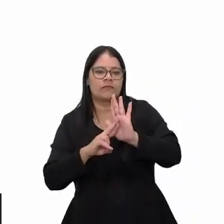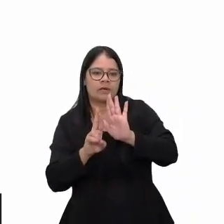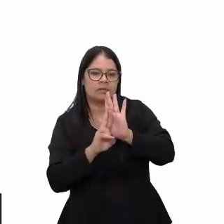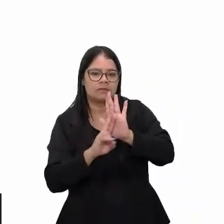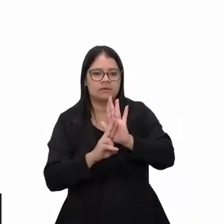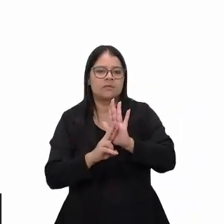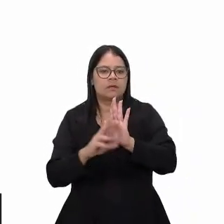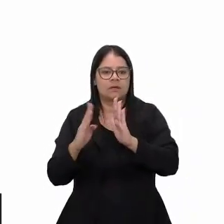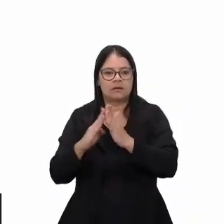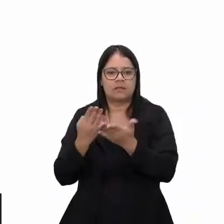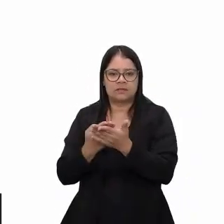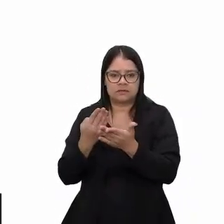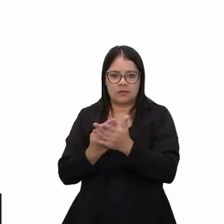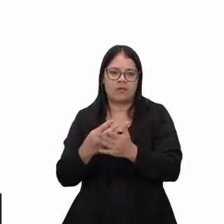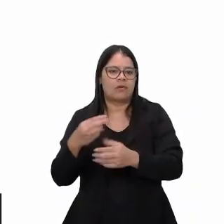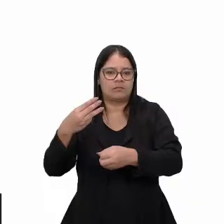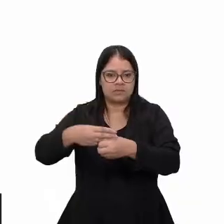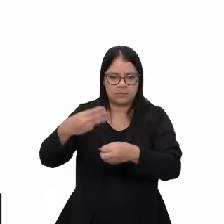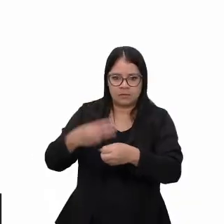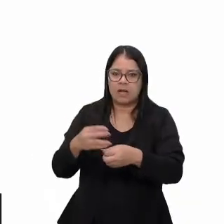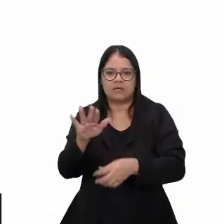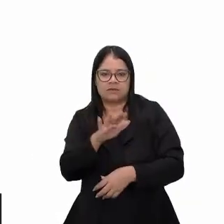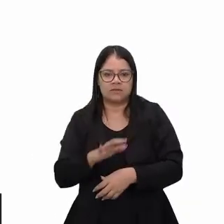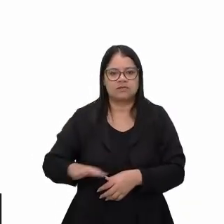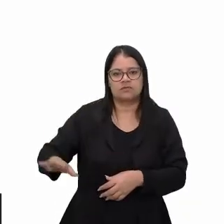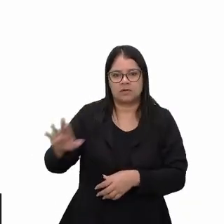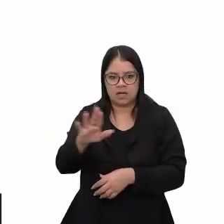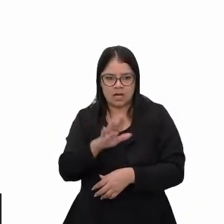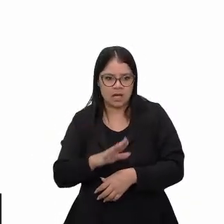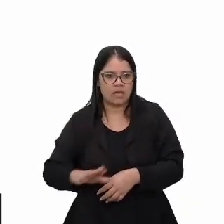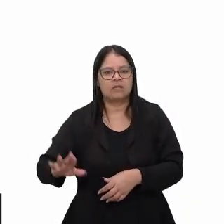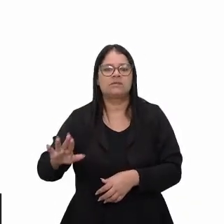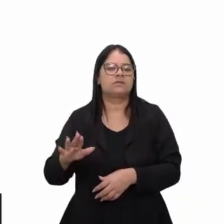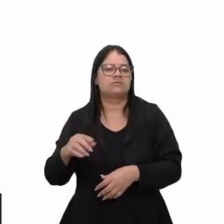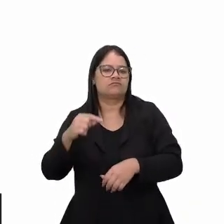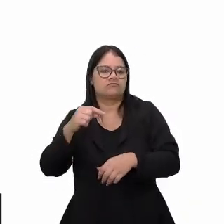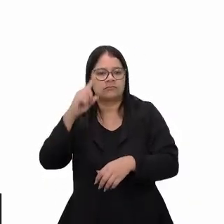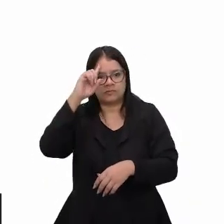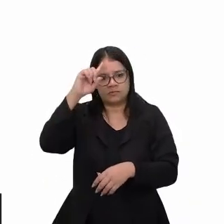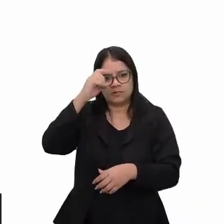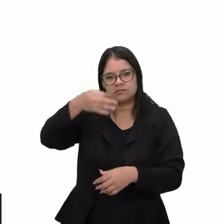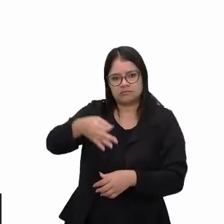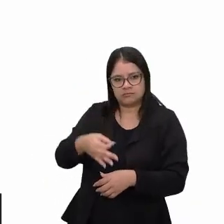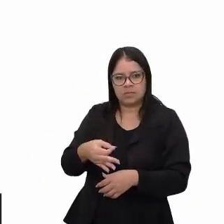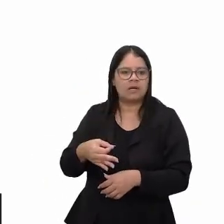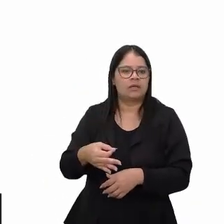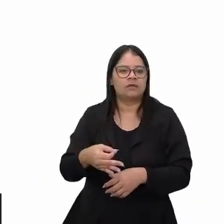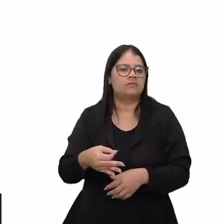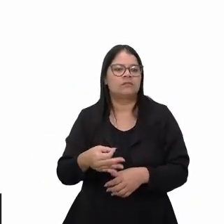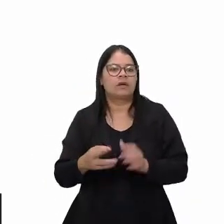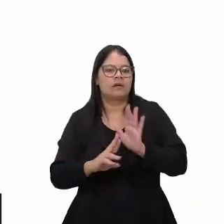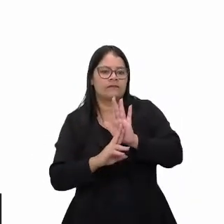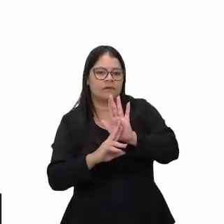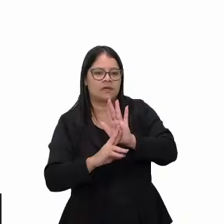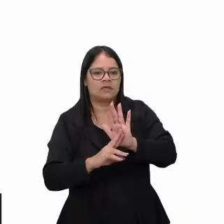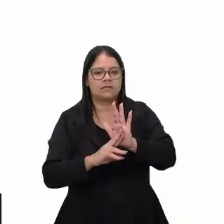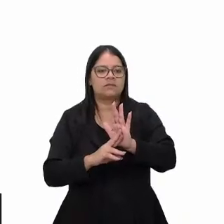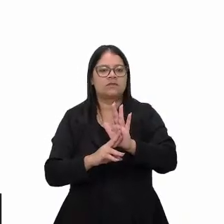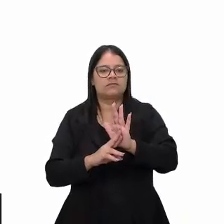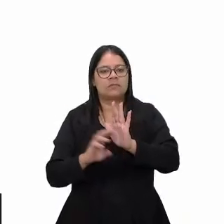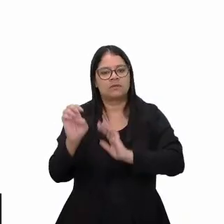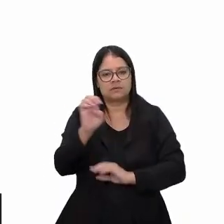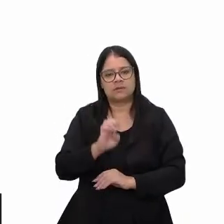as conferências municipais, regionais, um prazo que vai ser definido, as conferências estaduais até dia 15